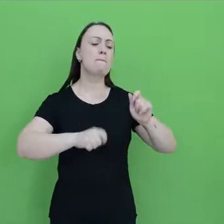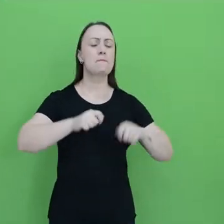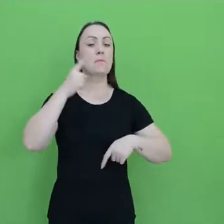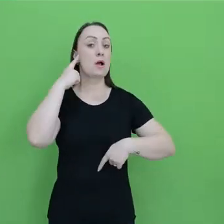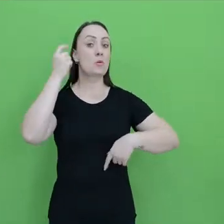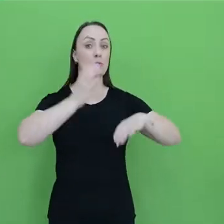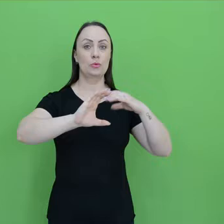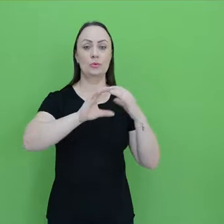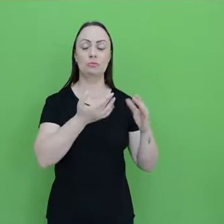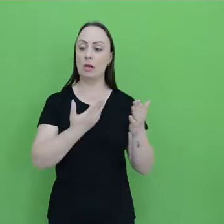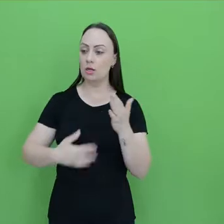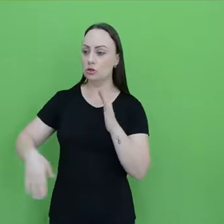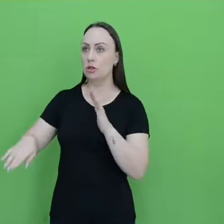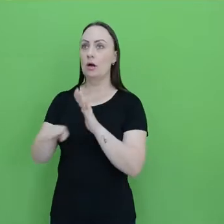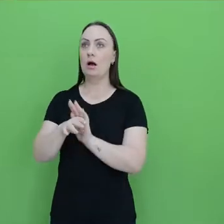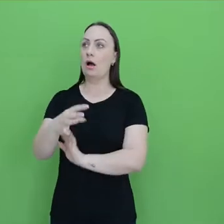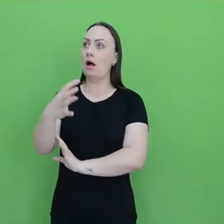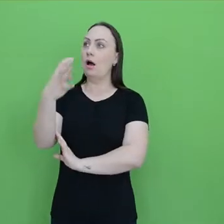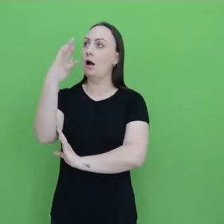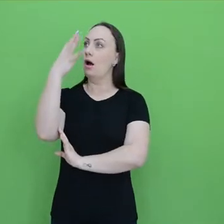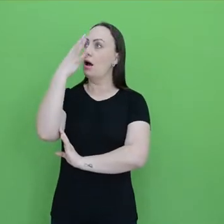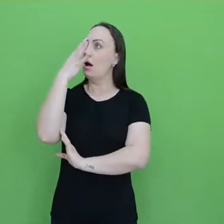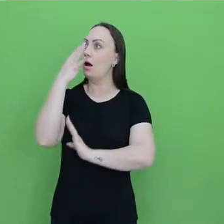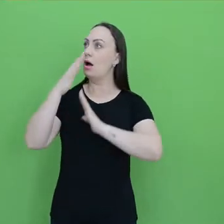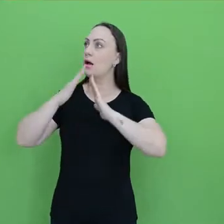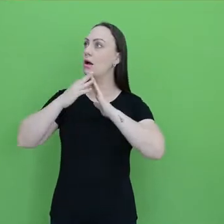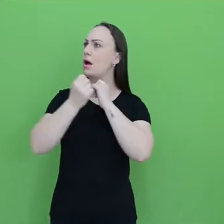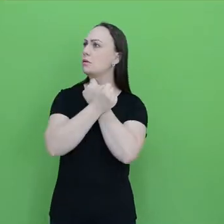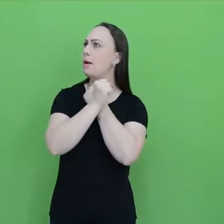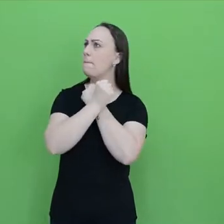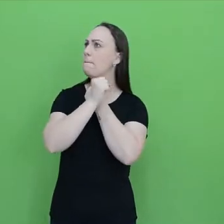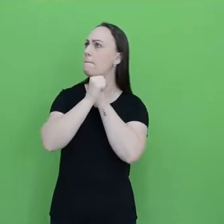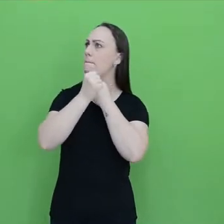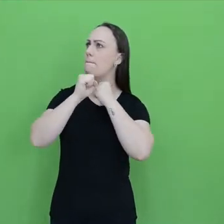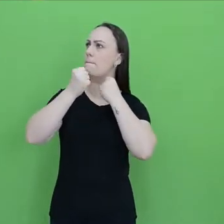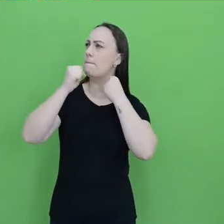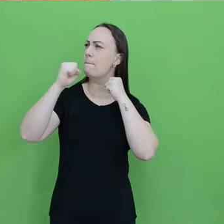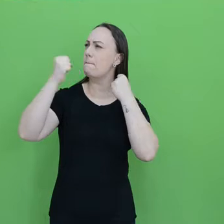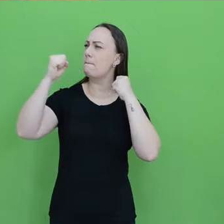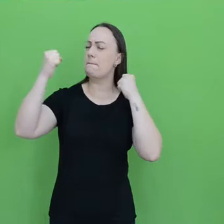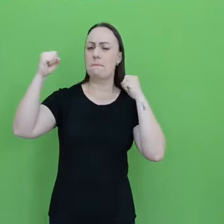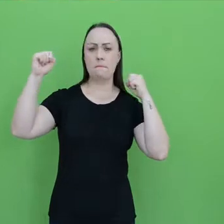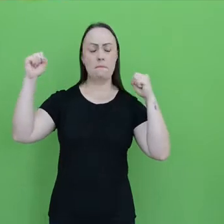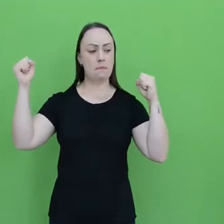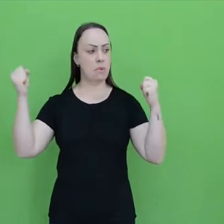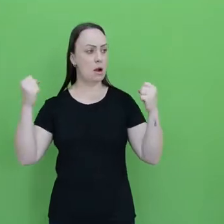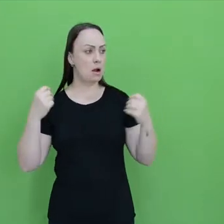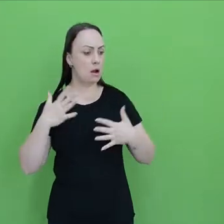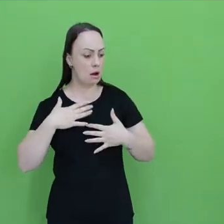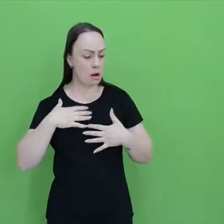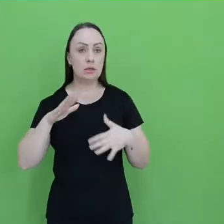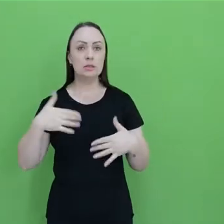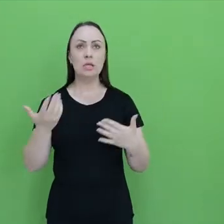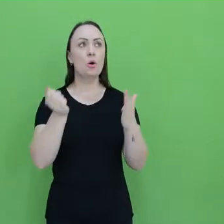musicais. Chegando lá, Ivanka ficou impressionada. A casa era uma verdadeira mansão. Ela